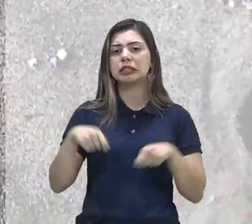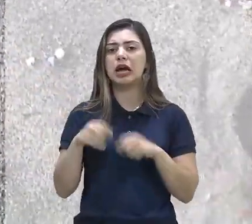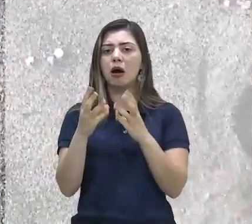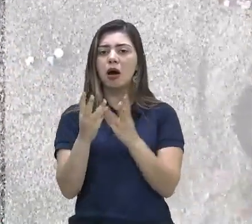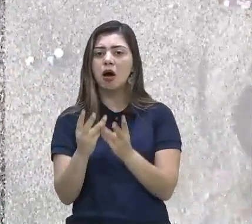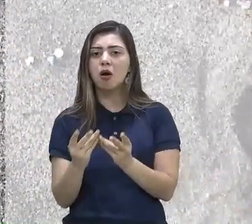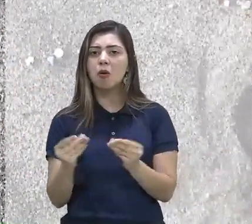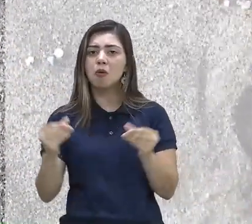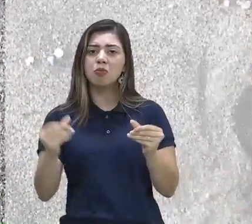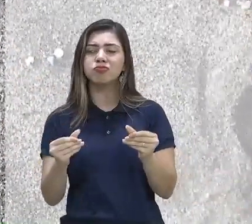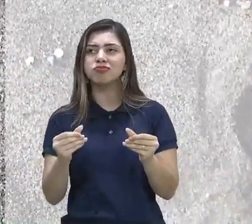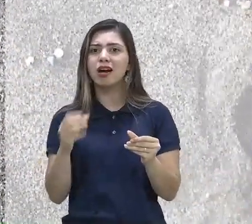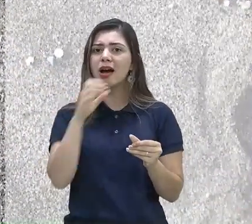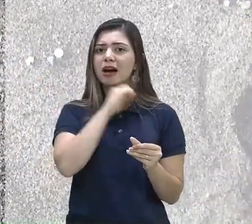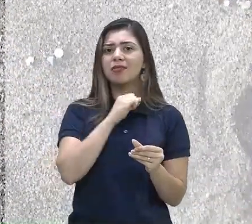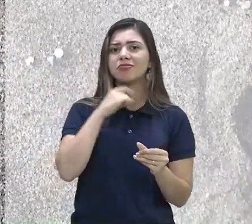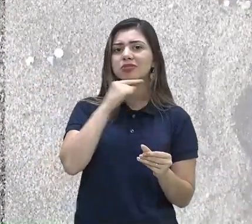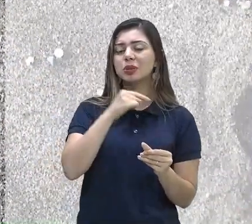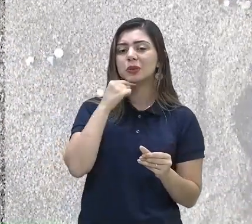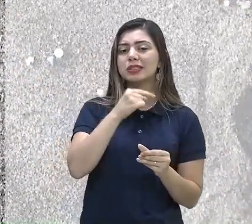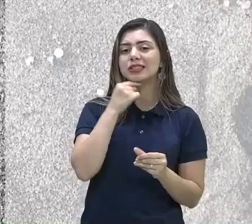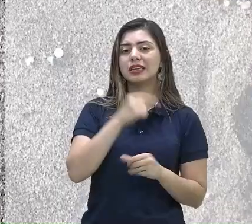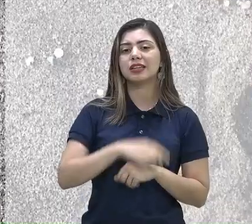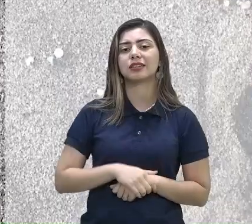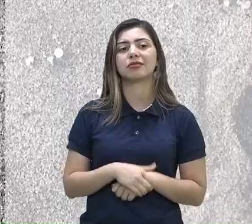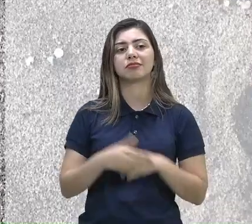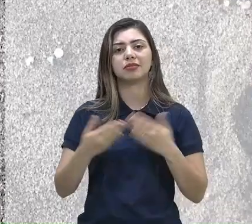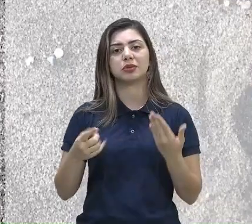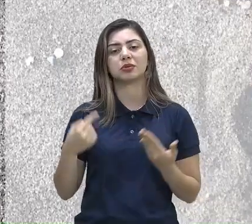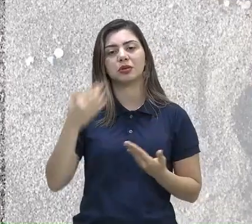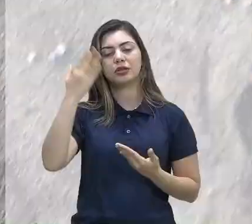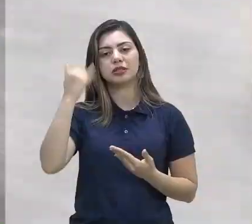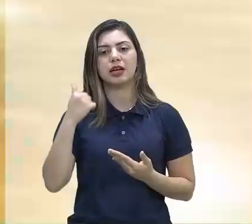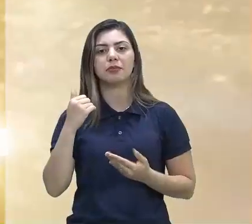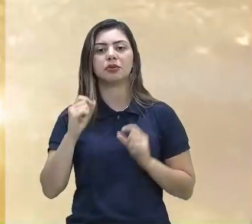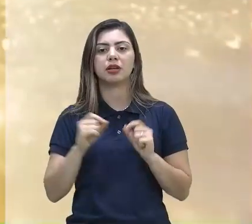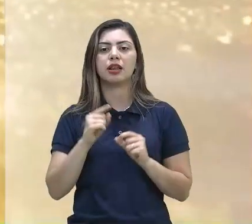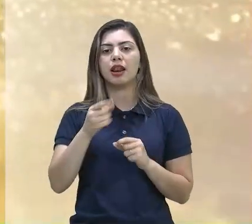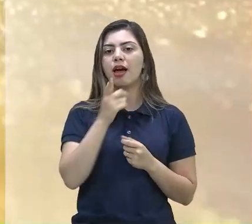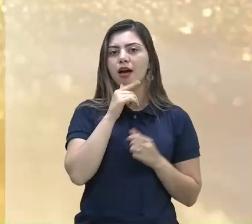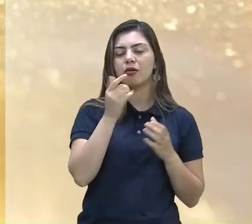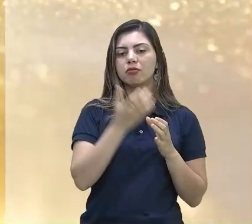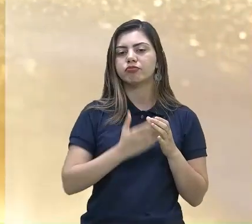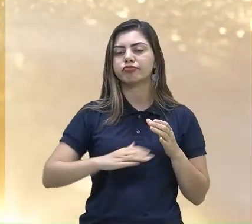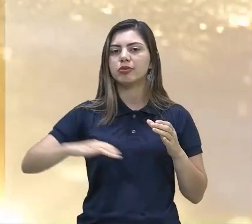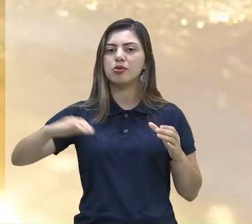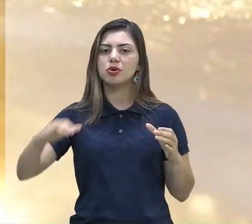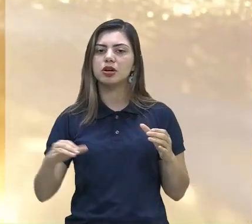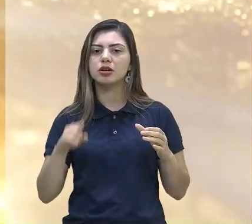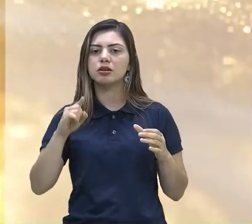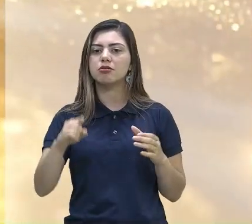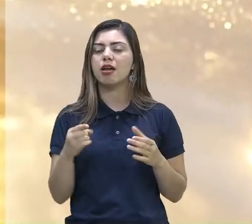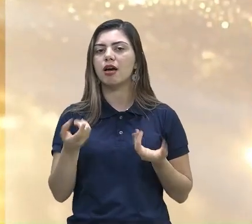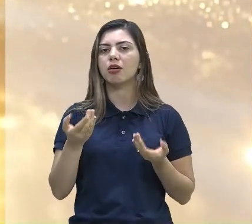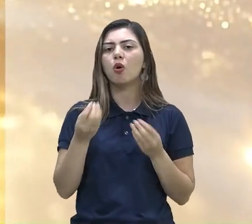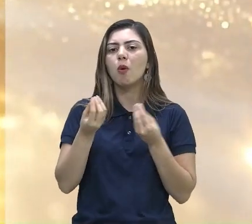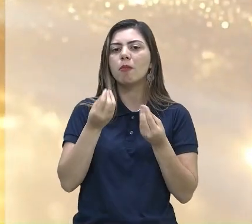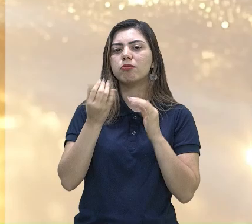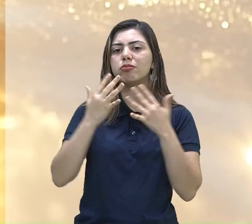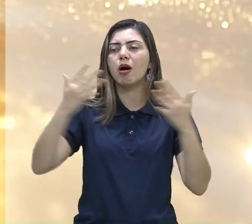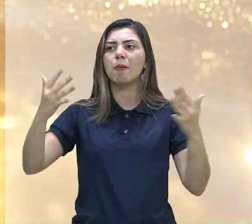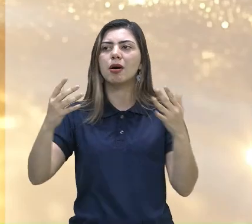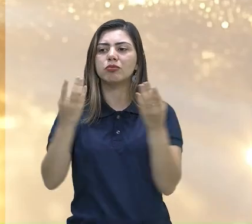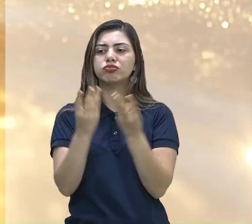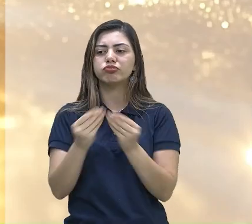forma eficiente pelos sistemas de tratamentos de água e acaba